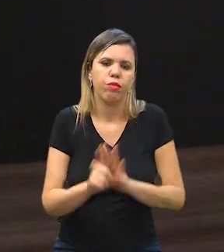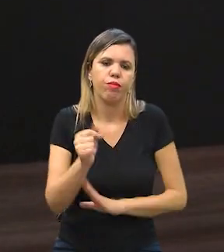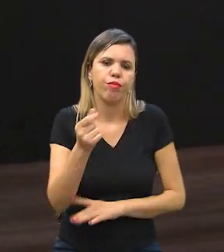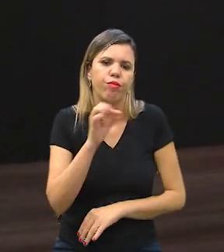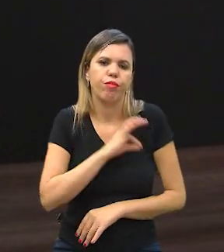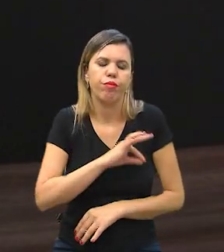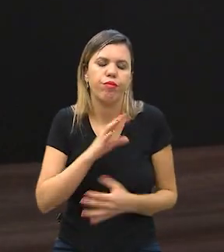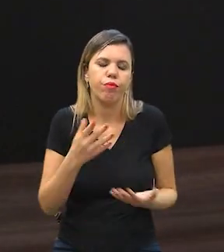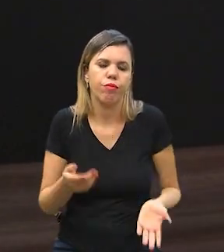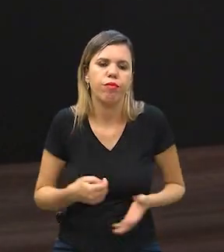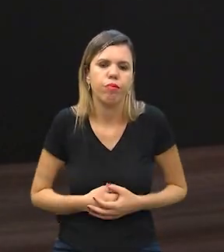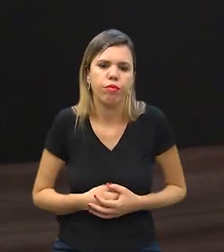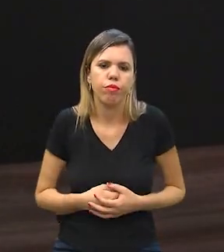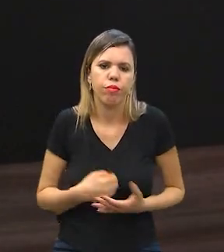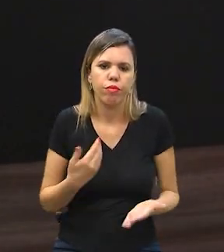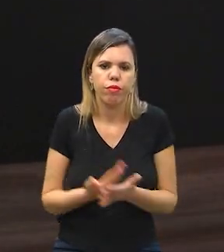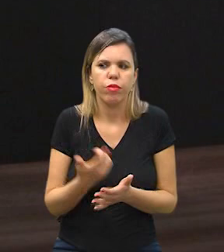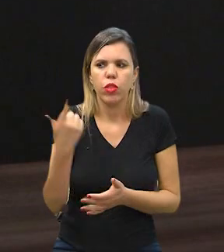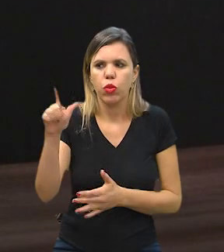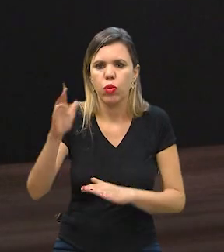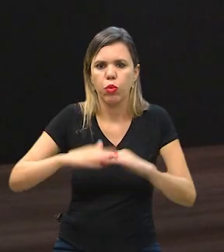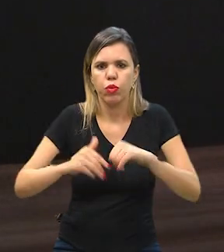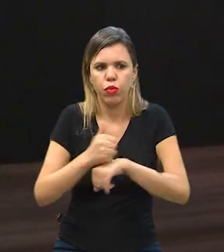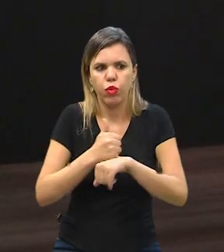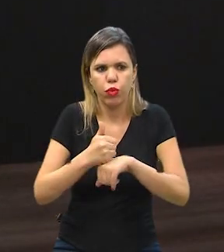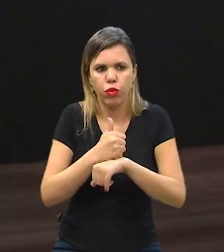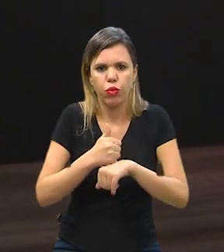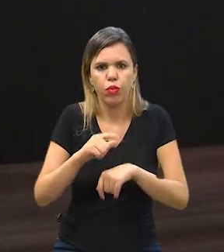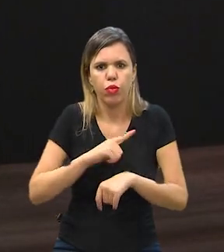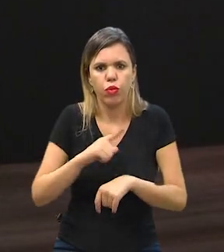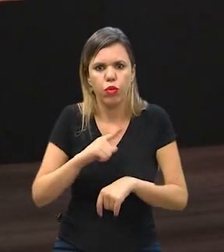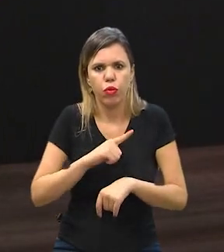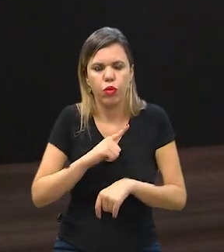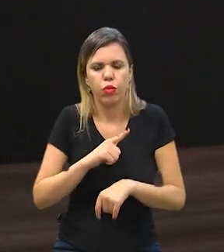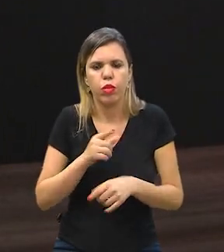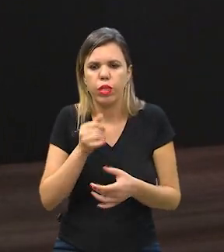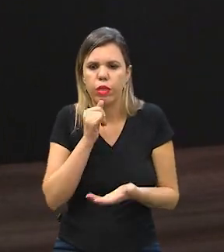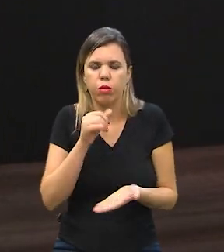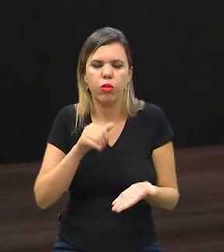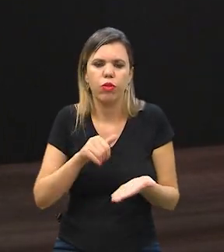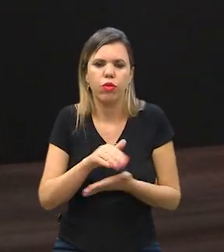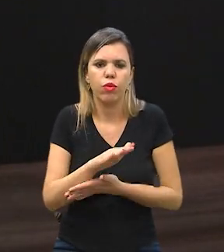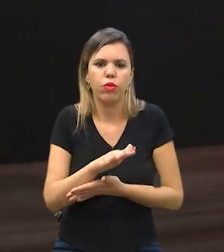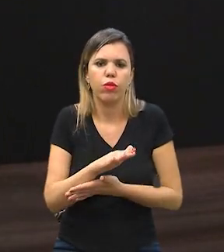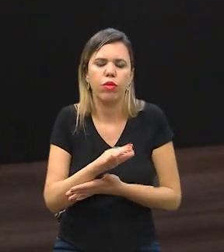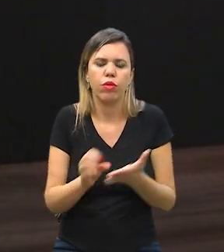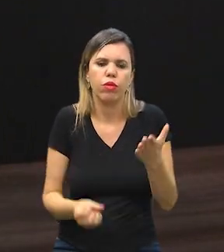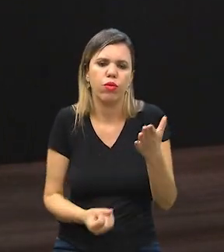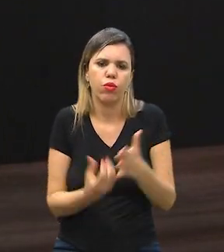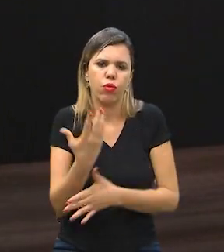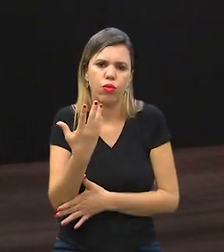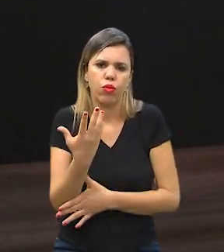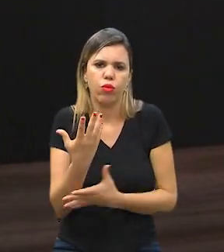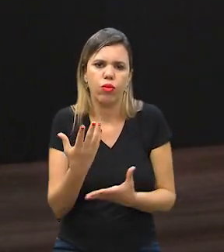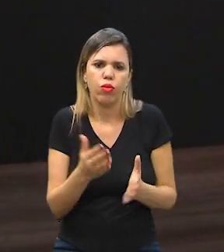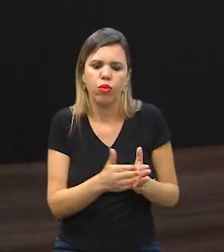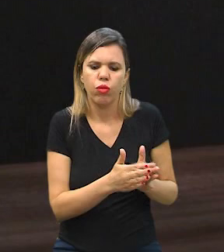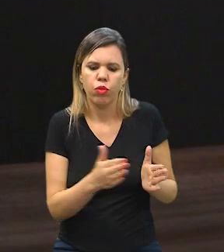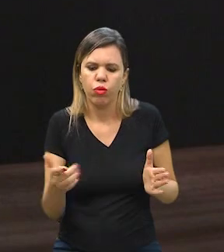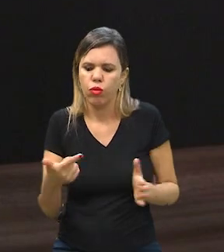aí boa parte da sua renda. E até outros profissionais que a gente tem aí demissões